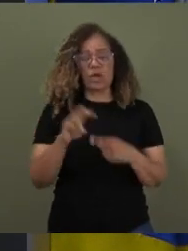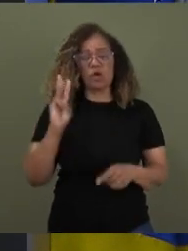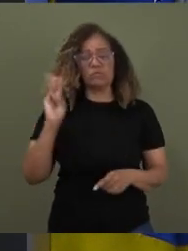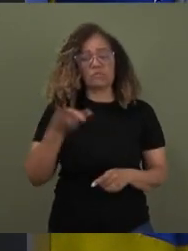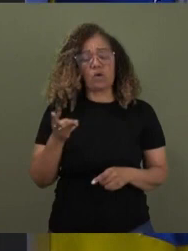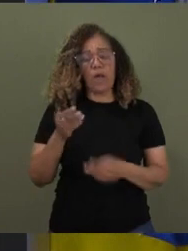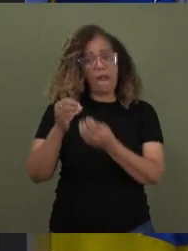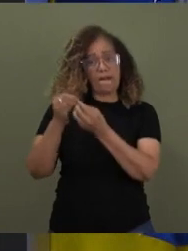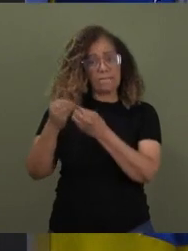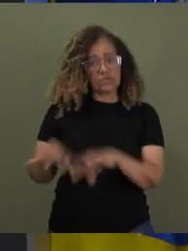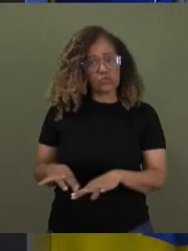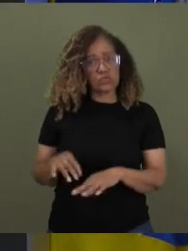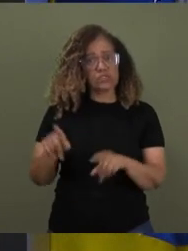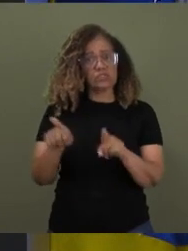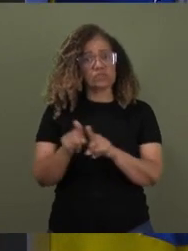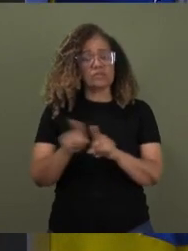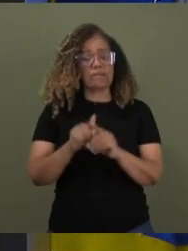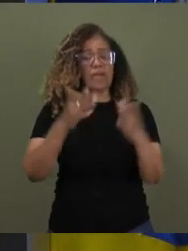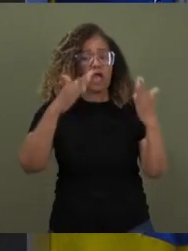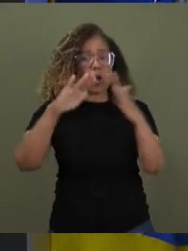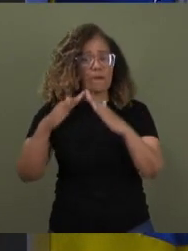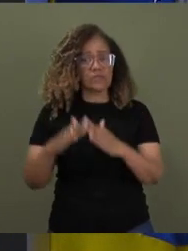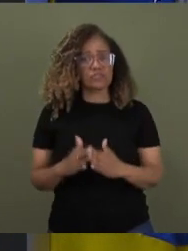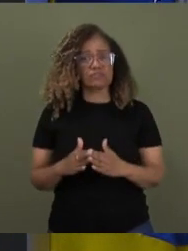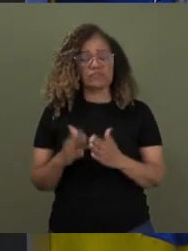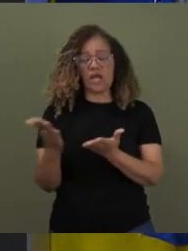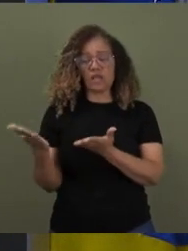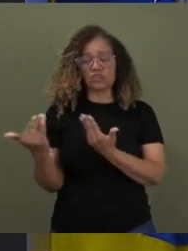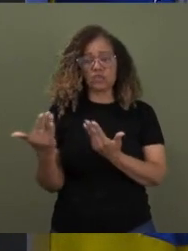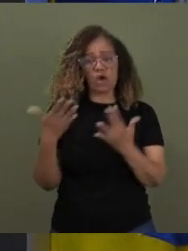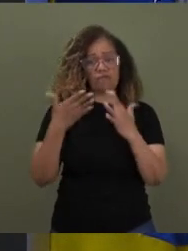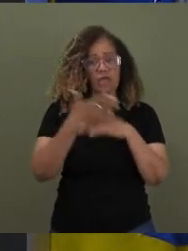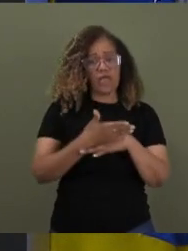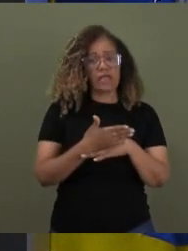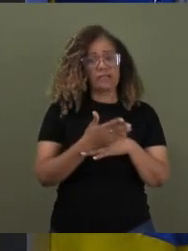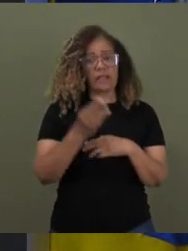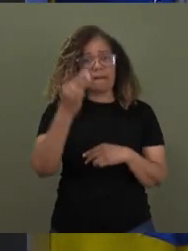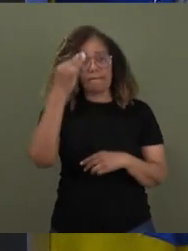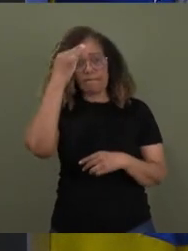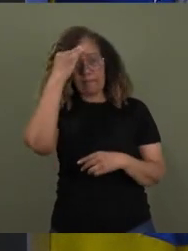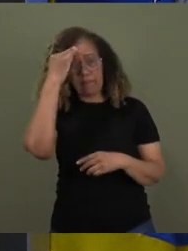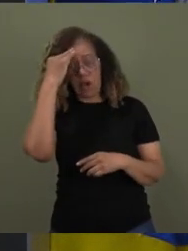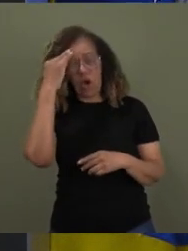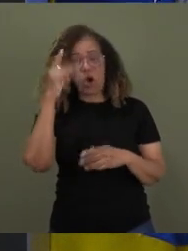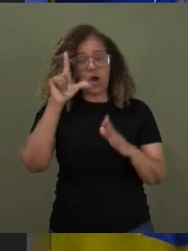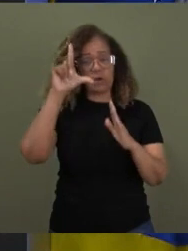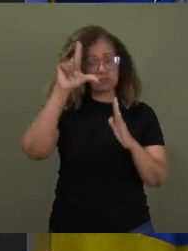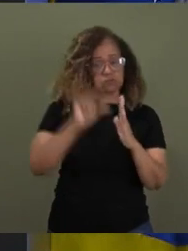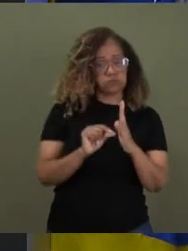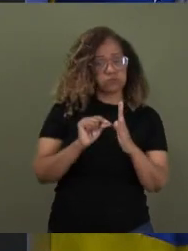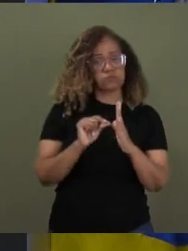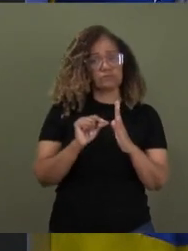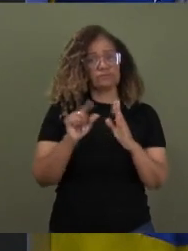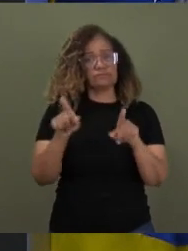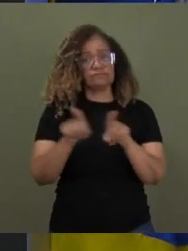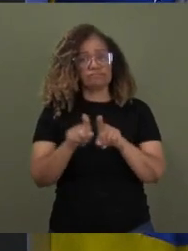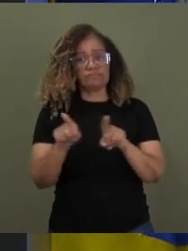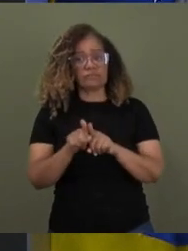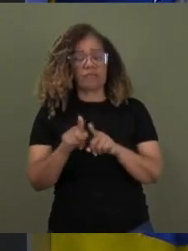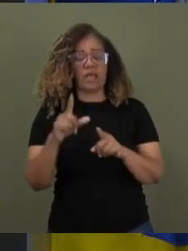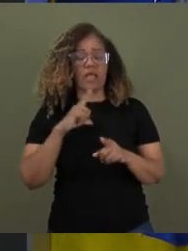da competitividade dos jovens, pela diminuição da memória, pela diminuição da função